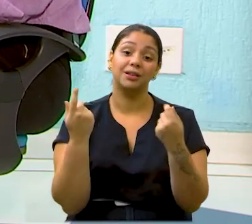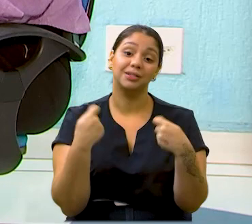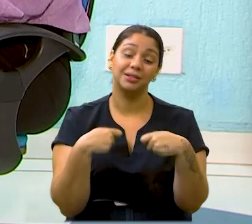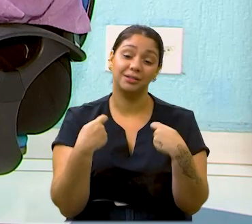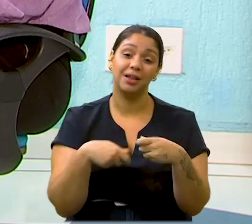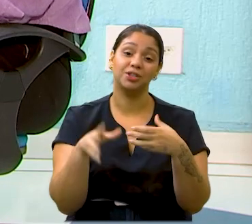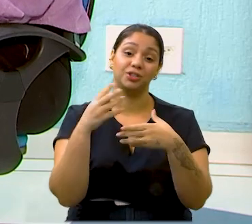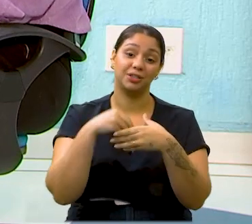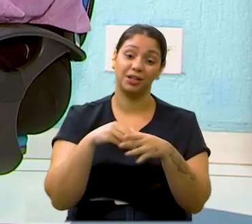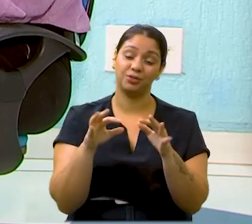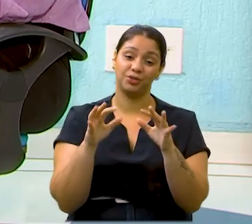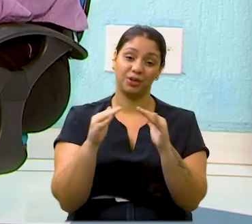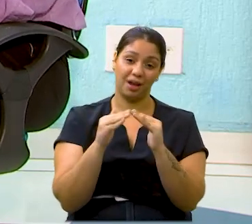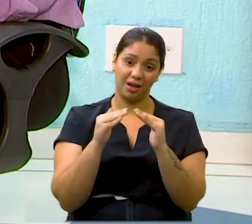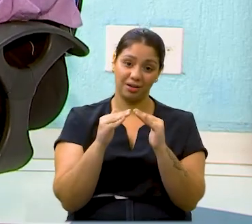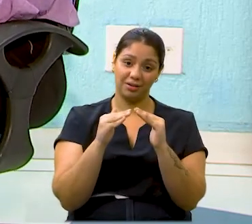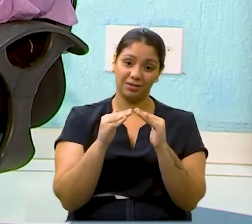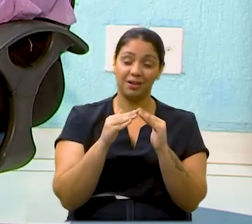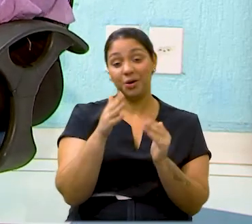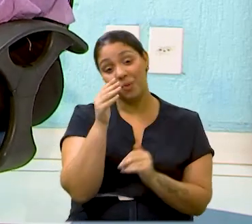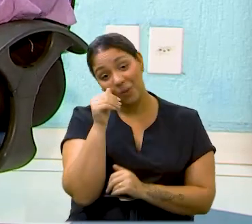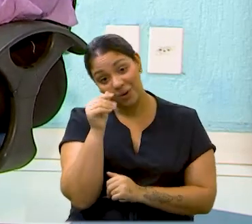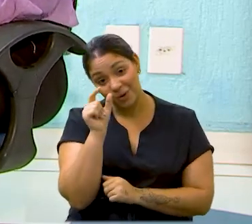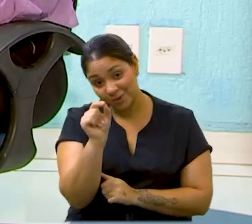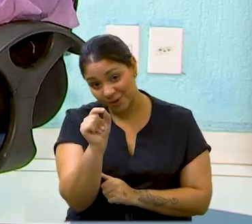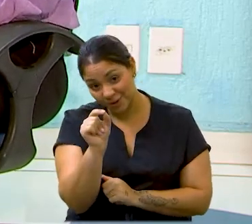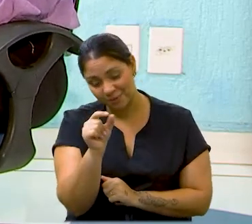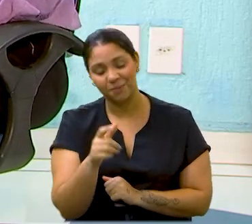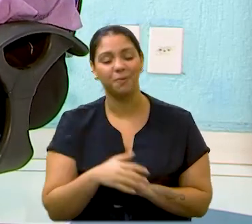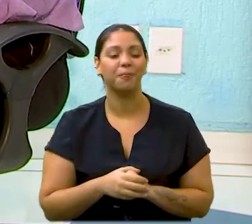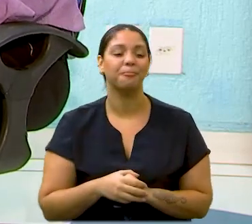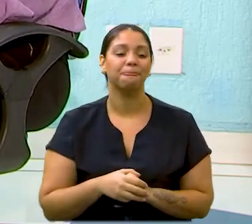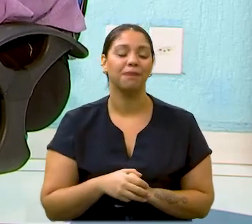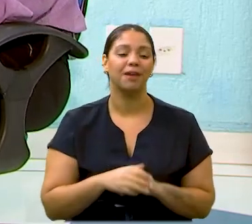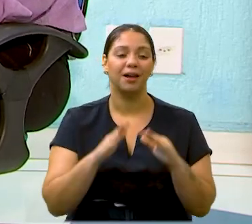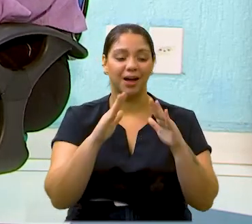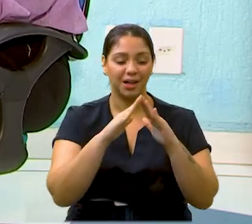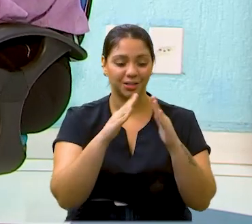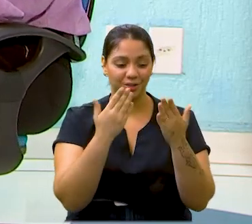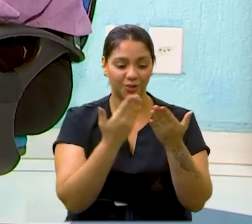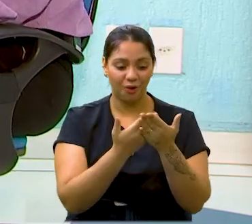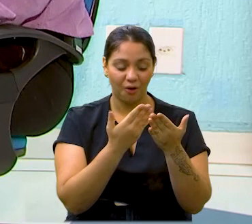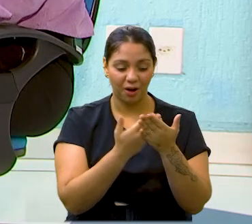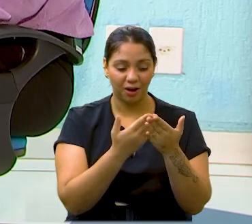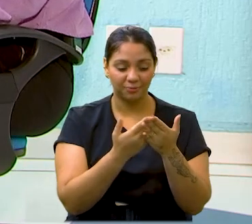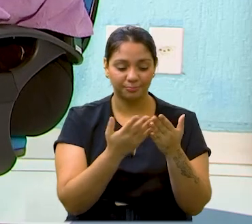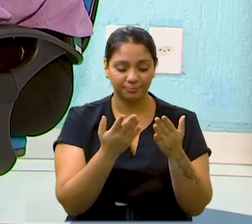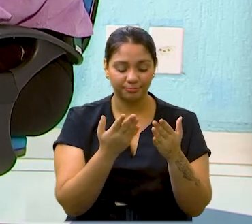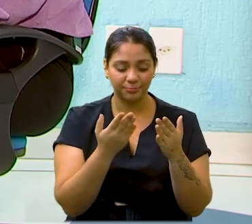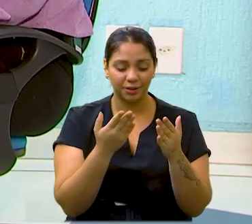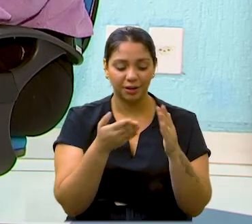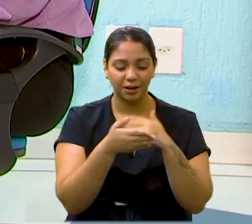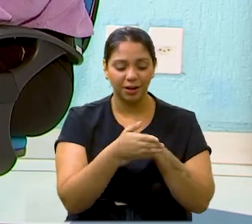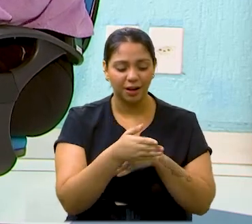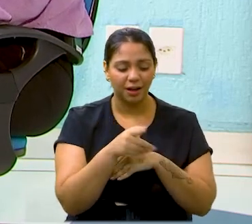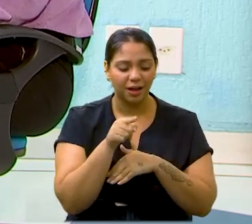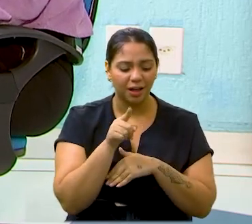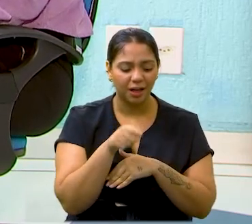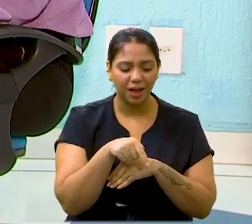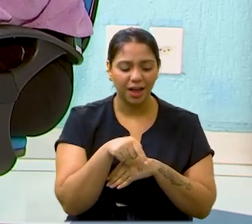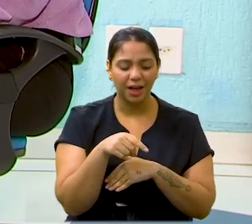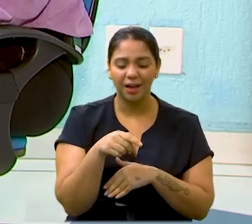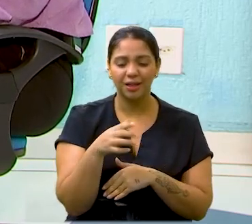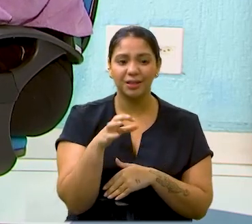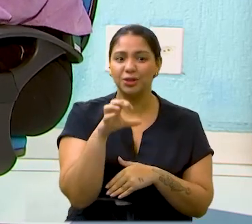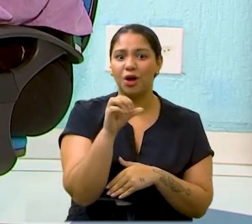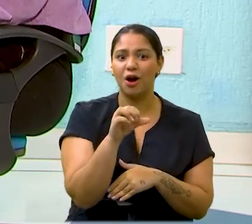assim, dentro de casa. Daí o curioso é, Takeshi ia mal na escola, né, daí você descobre que Takeshi estava tirando 9 na